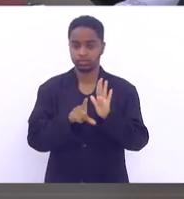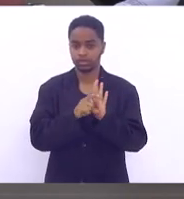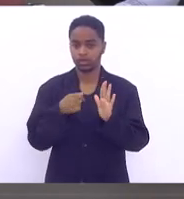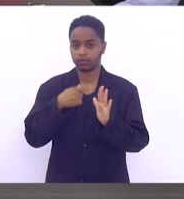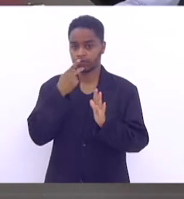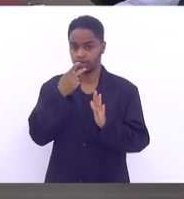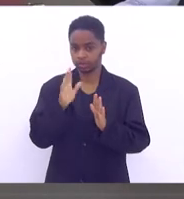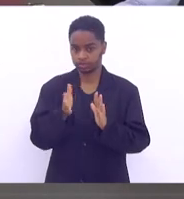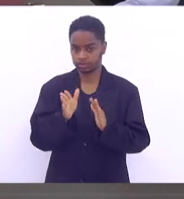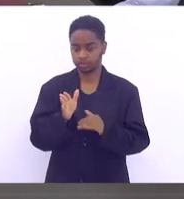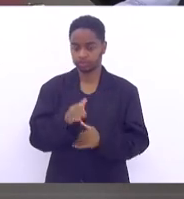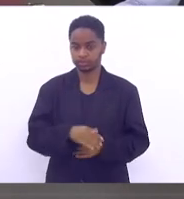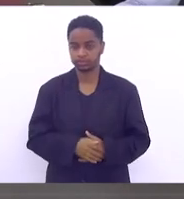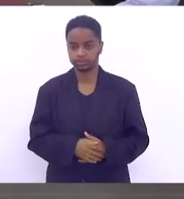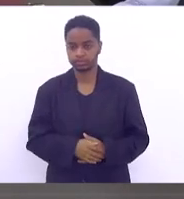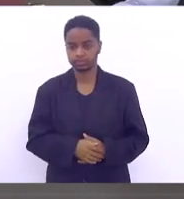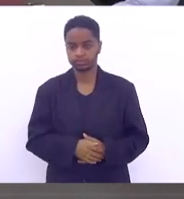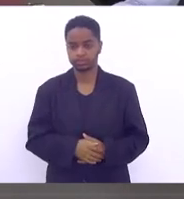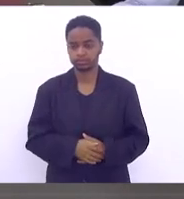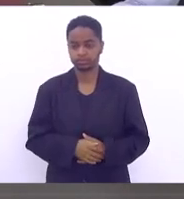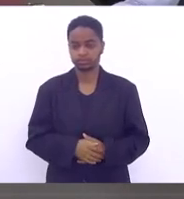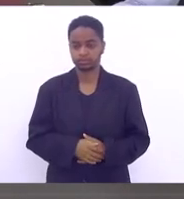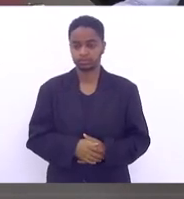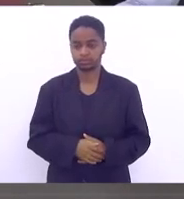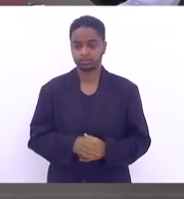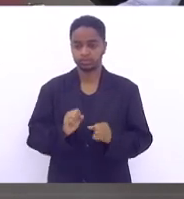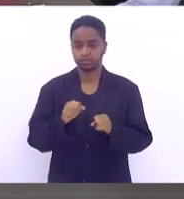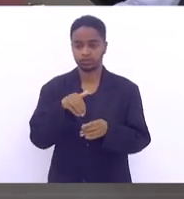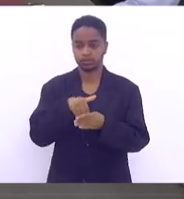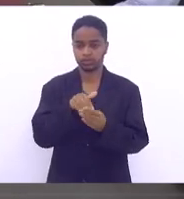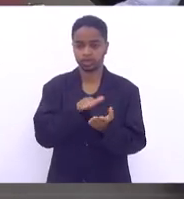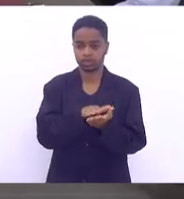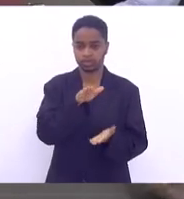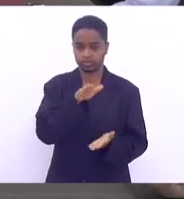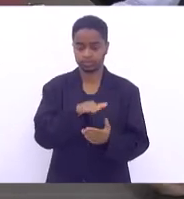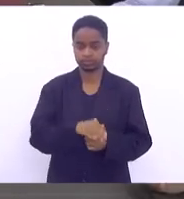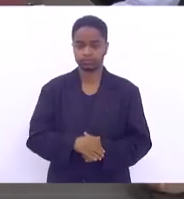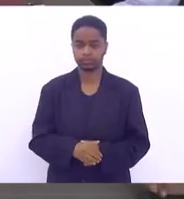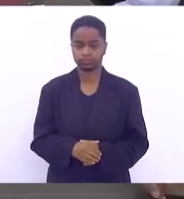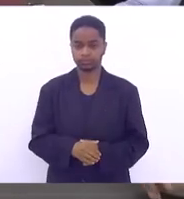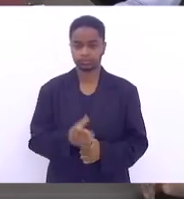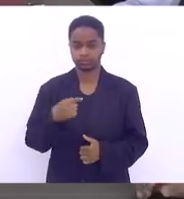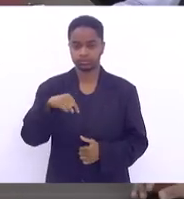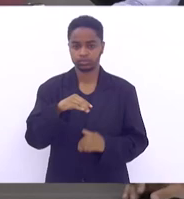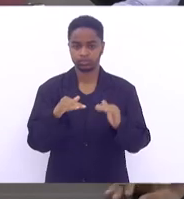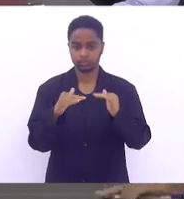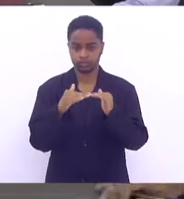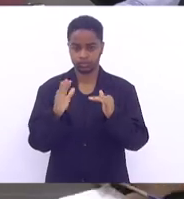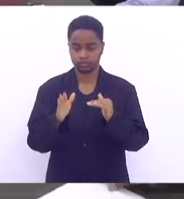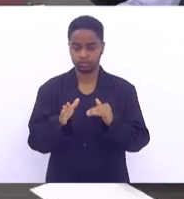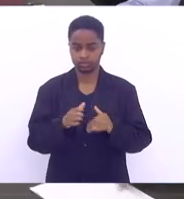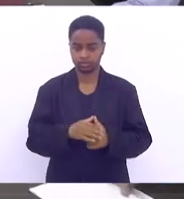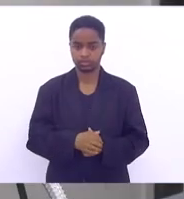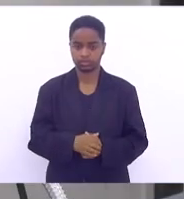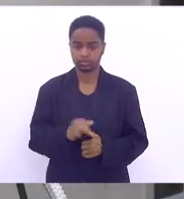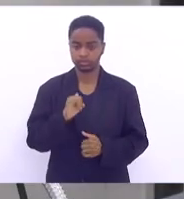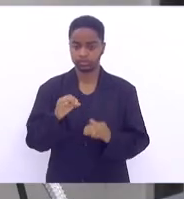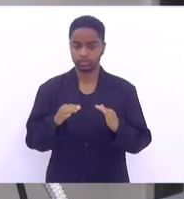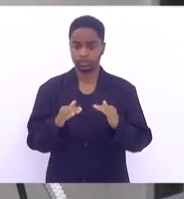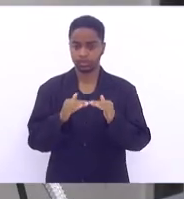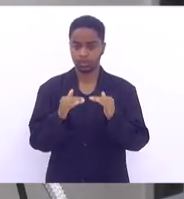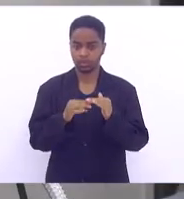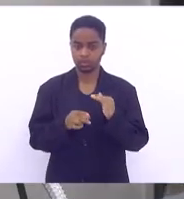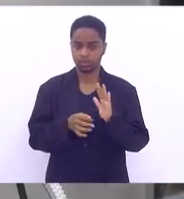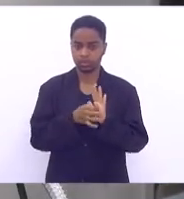mencionei anteriormente. Votação, portanto, conforme já definido pelo colegiado em bloco. Senhores que aprovam os